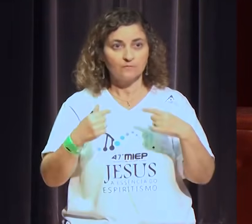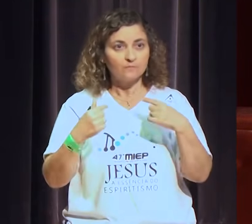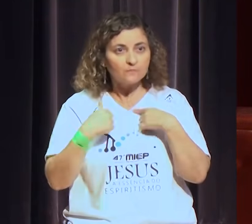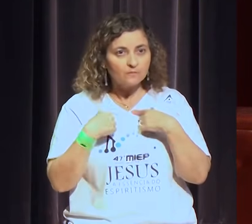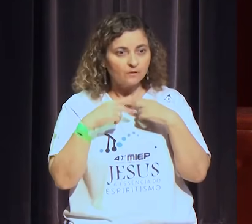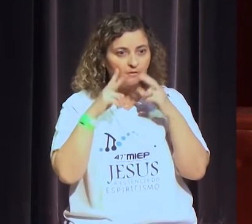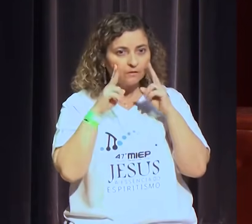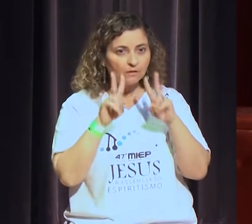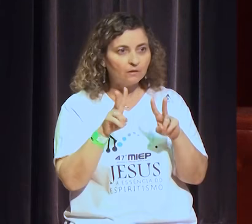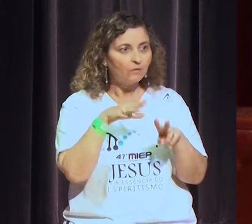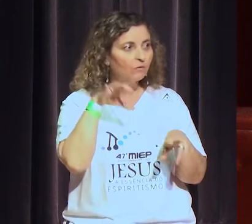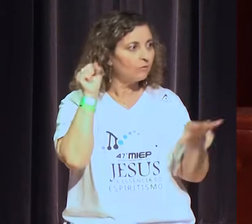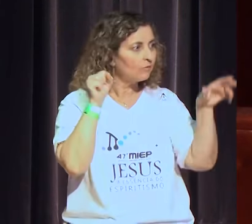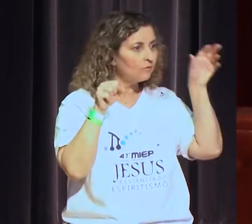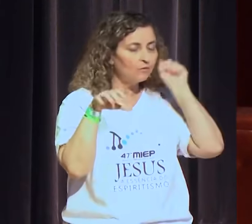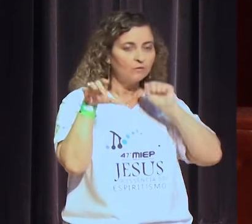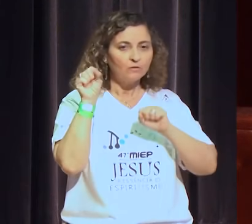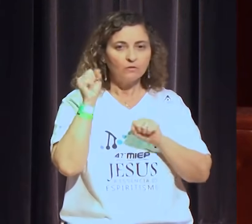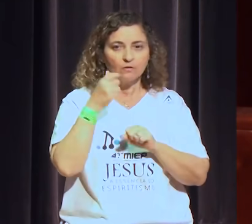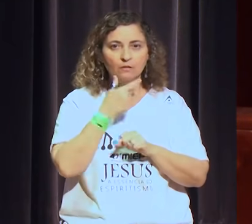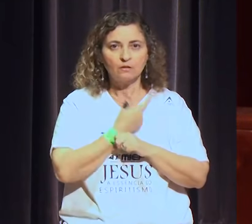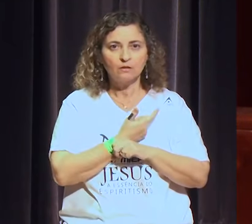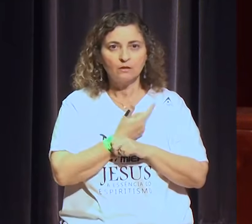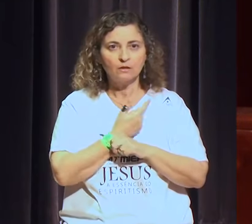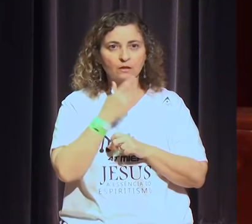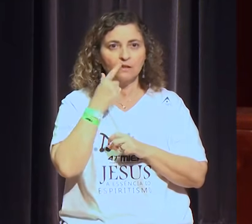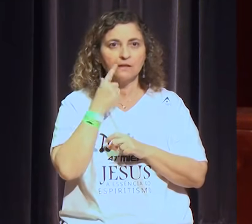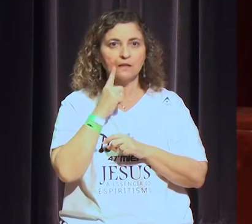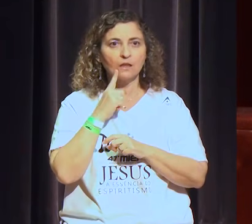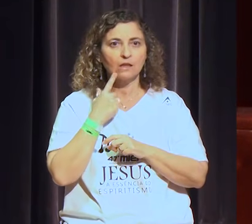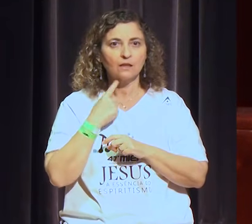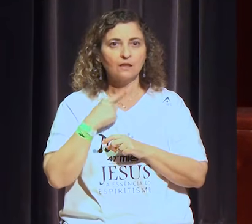E aí, foi começando a escorrer assim uma baba